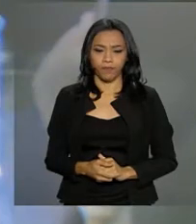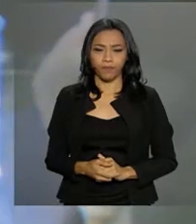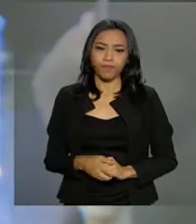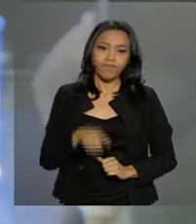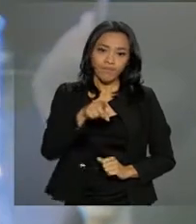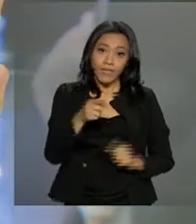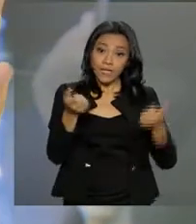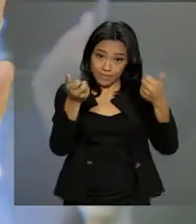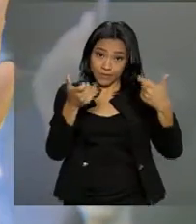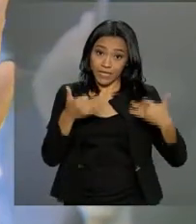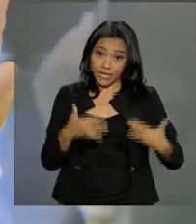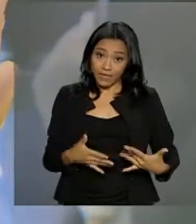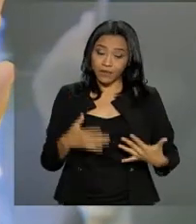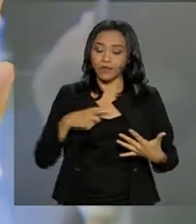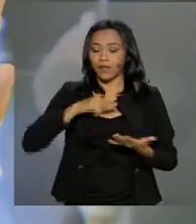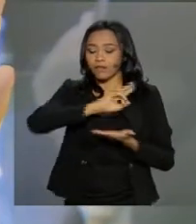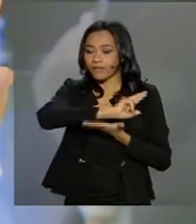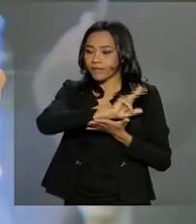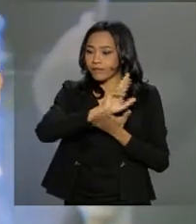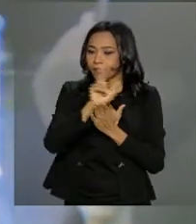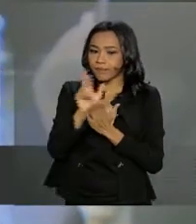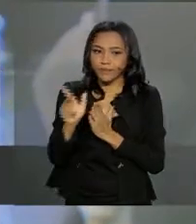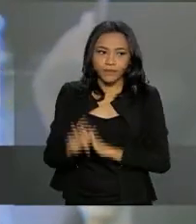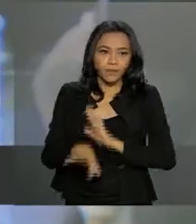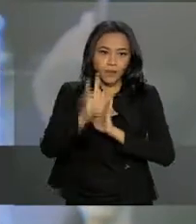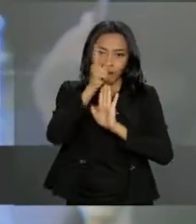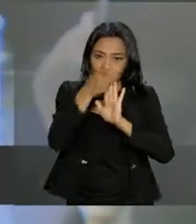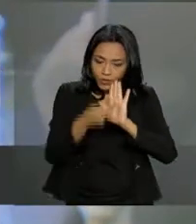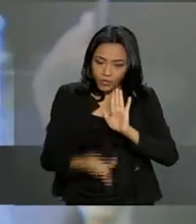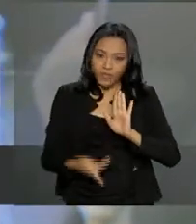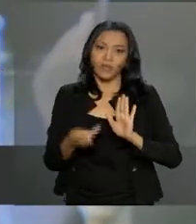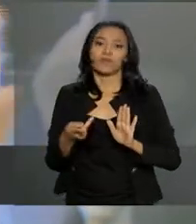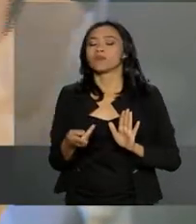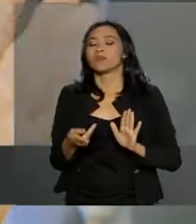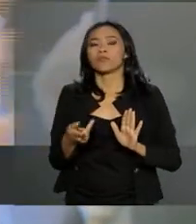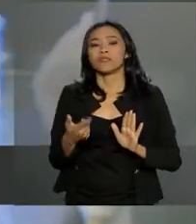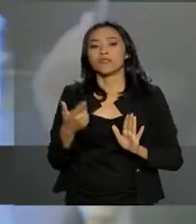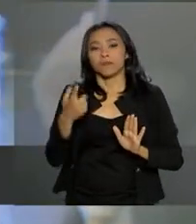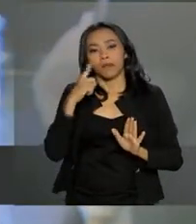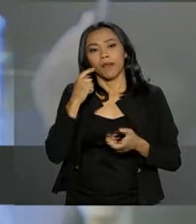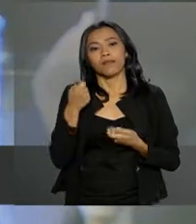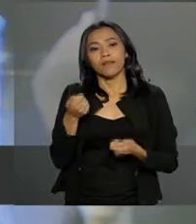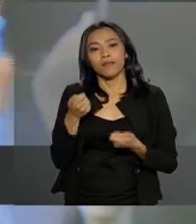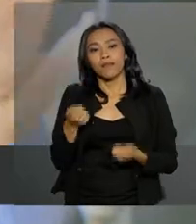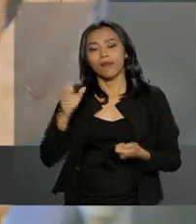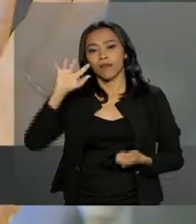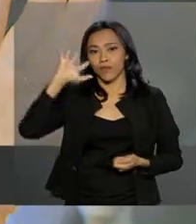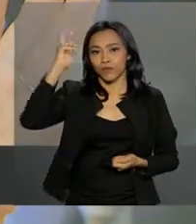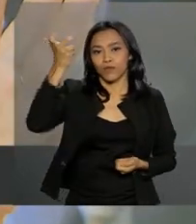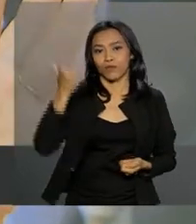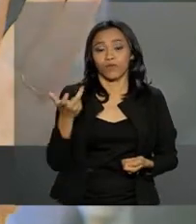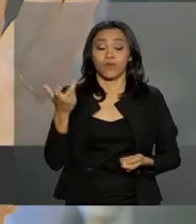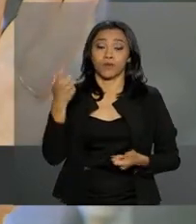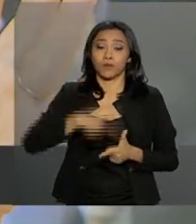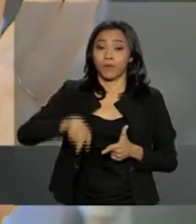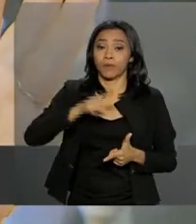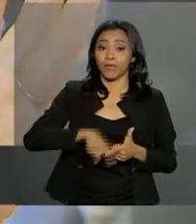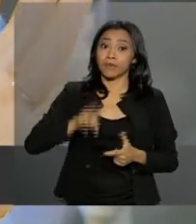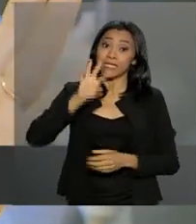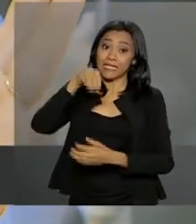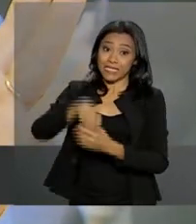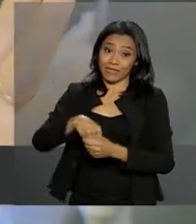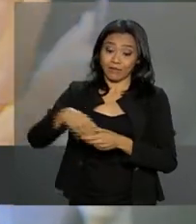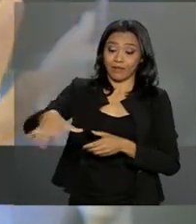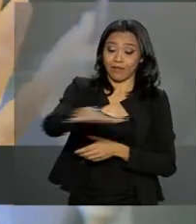É uma gama muito grande de projetos que tentam resolver os gargalos da agricultura brasileira